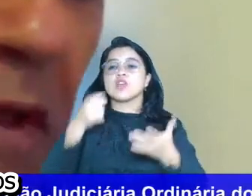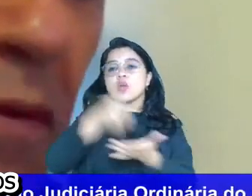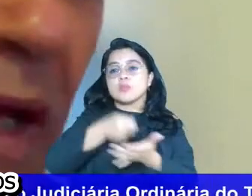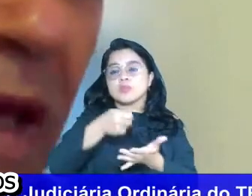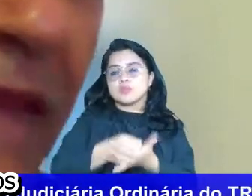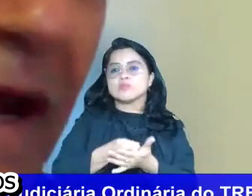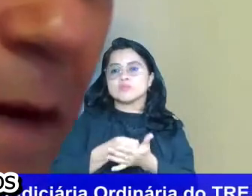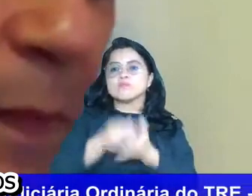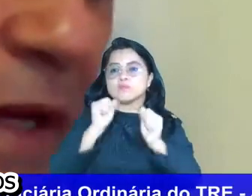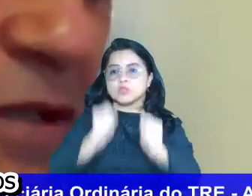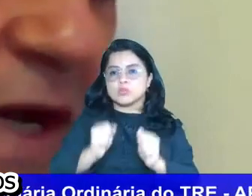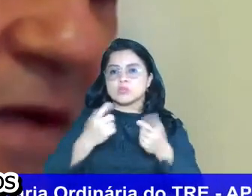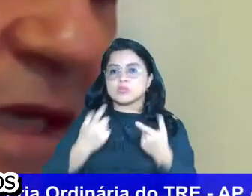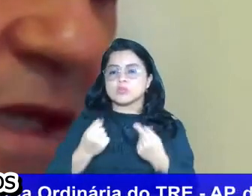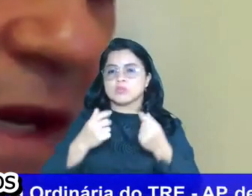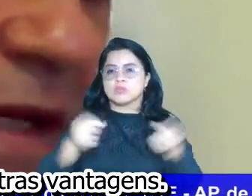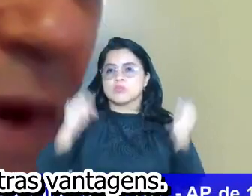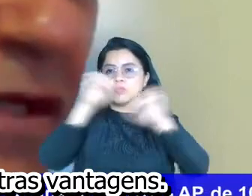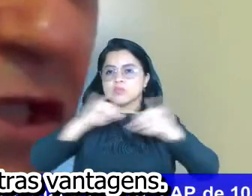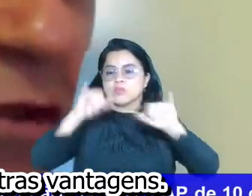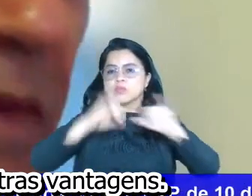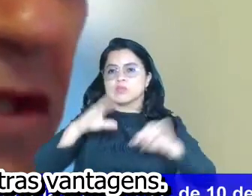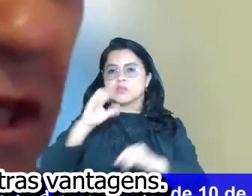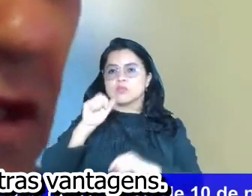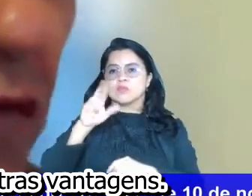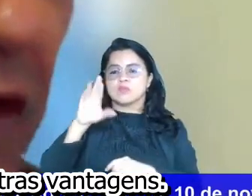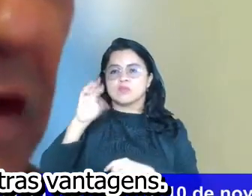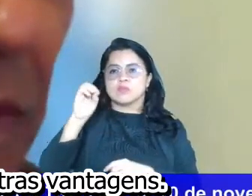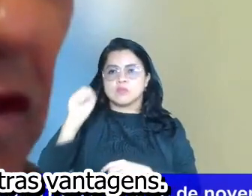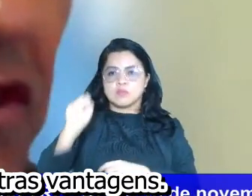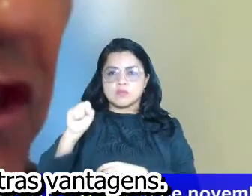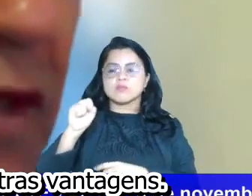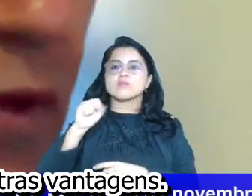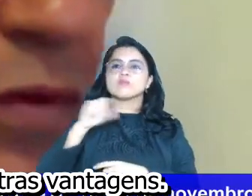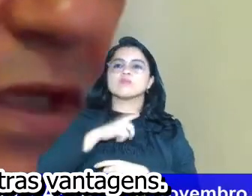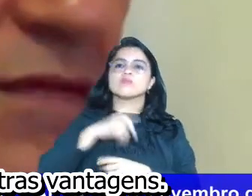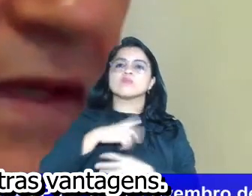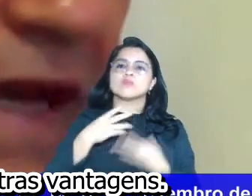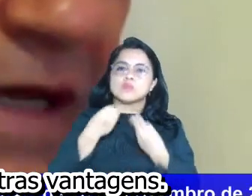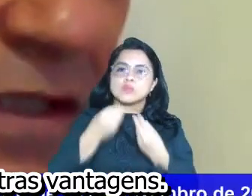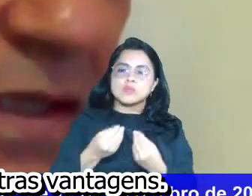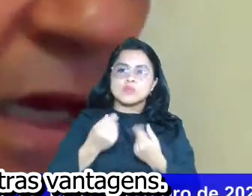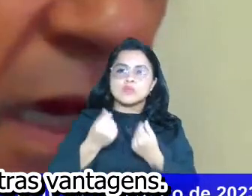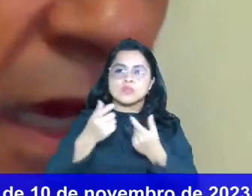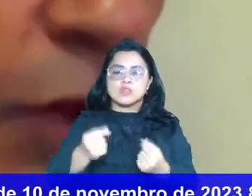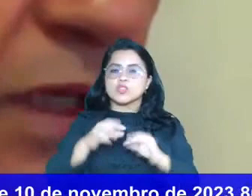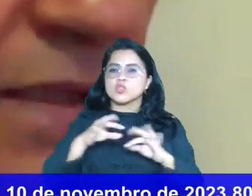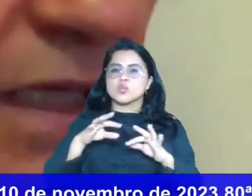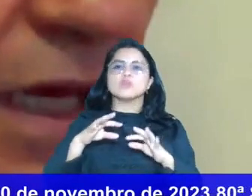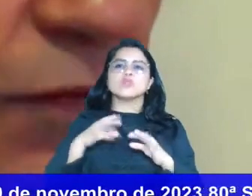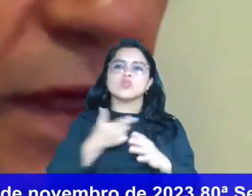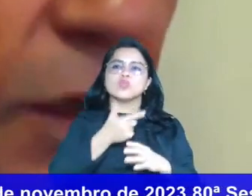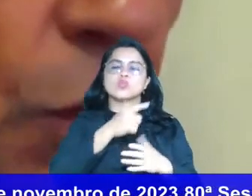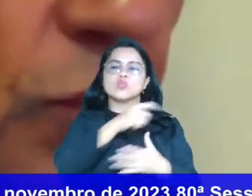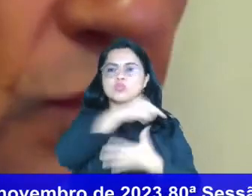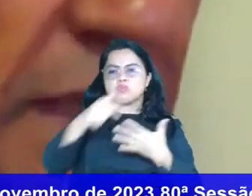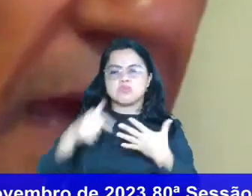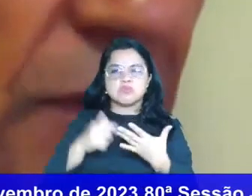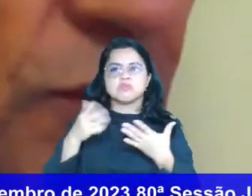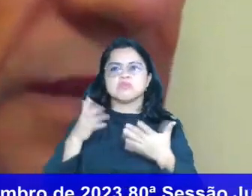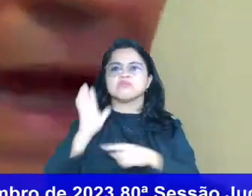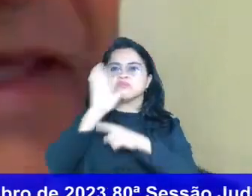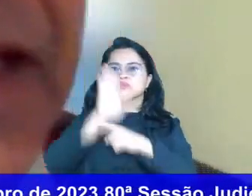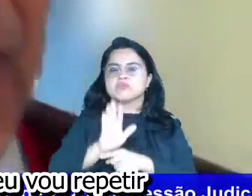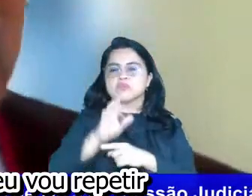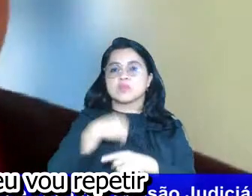poder econômico na campanha de Carlos Adriano, agindo mediante oferecimento de dinheiro e outras vantagens. Eu transcrevo aqui